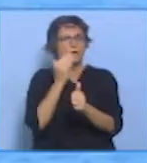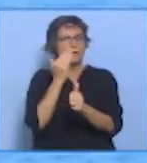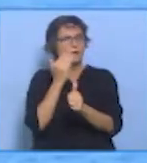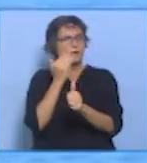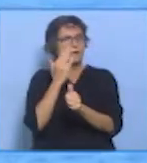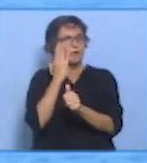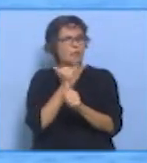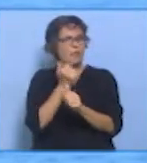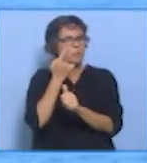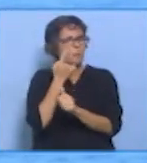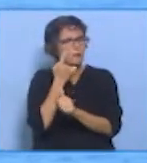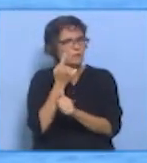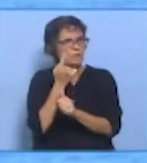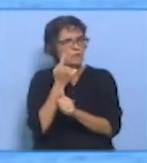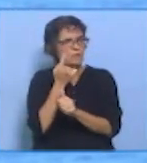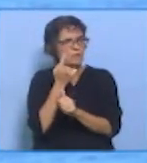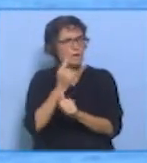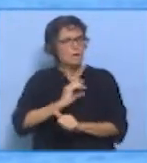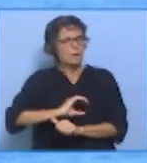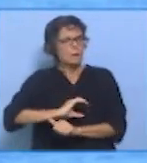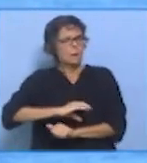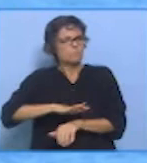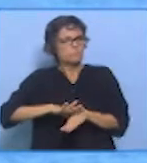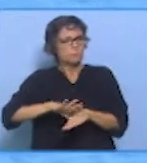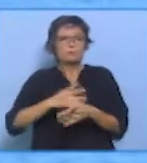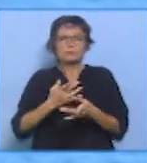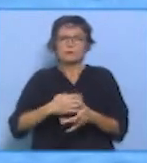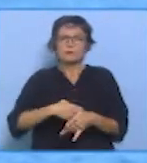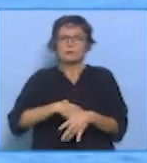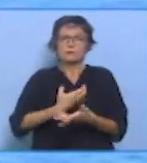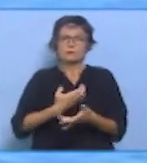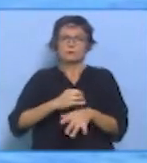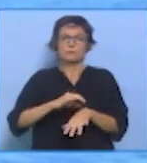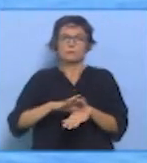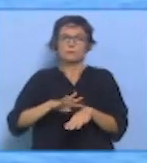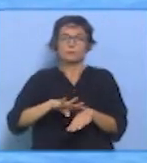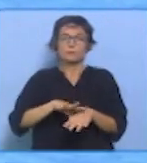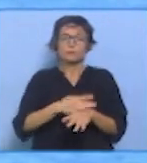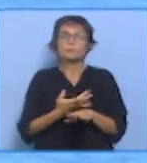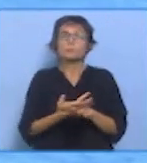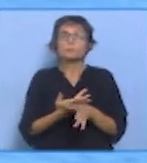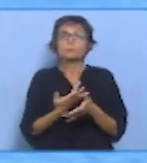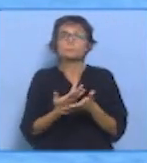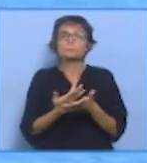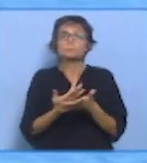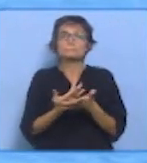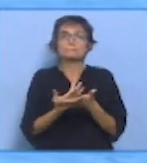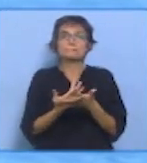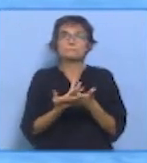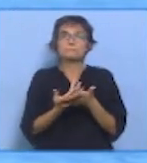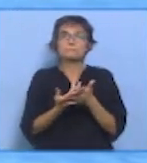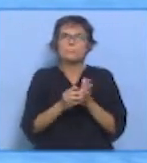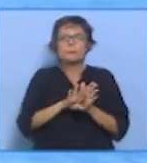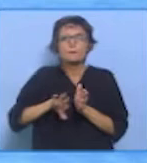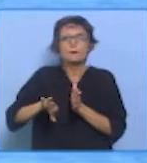pelos sentimentalismos, mas depurar um pouco tudo isso, ou seja, decantar um bocadinho. E isso deu-lhe uma